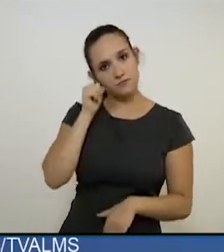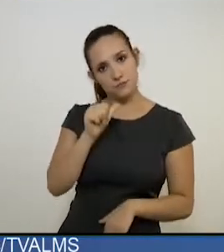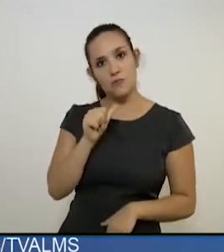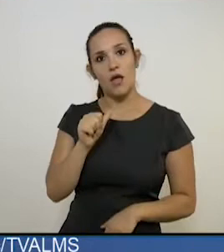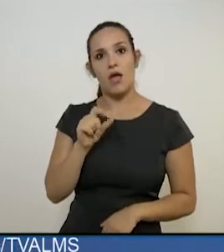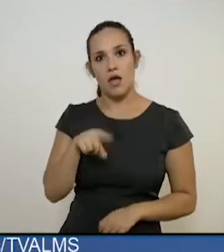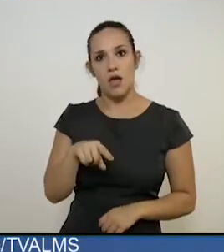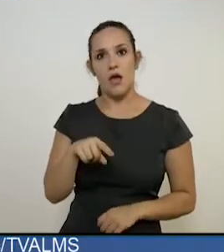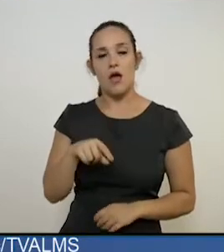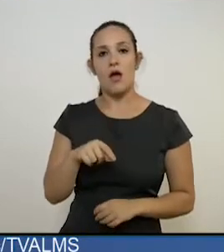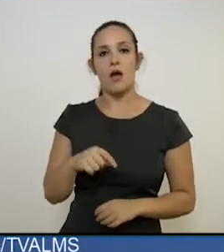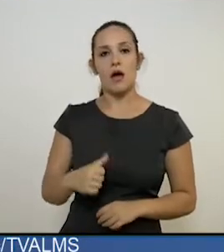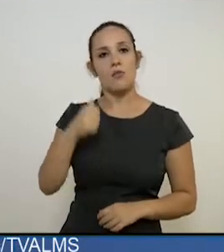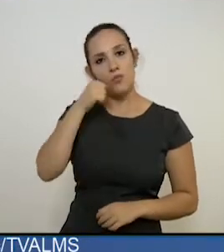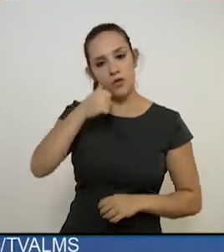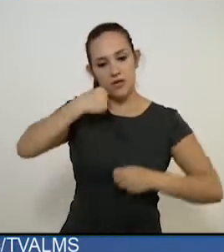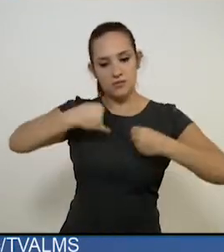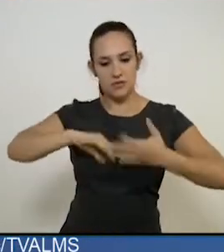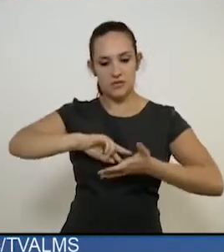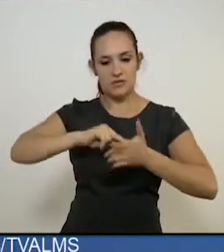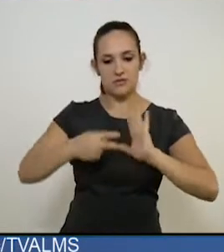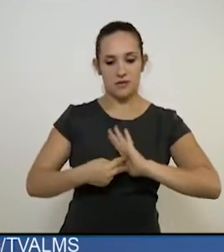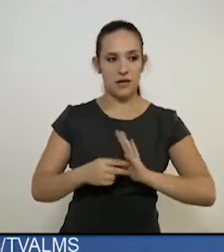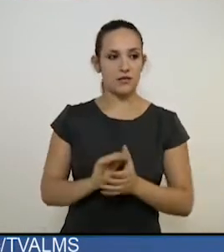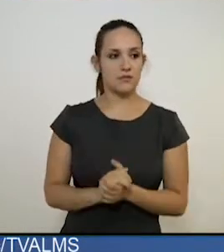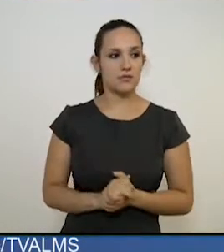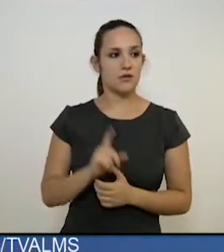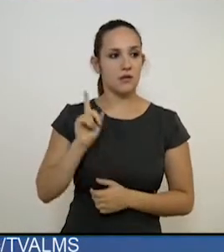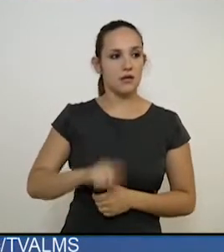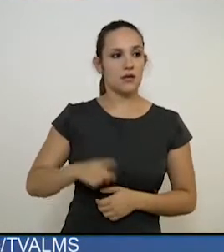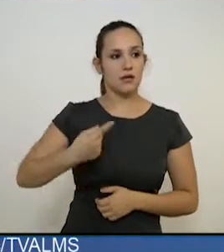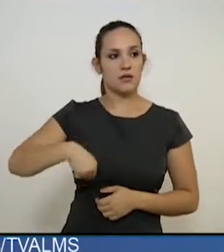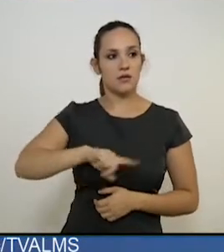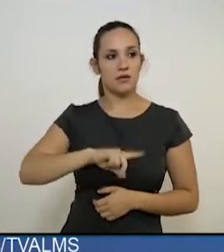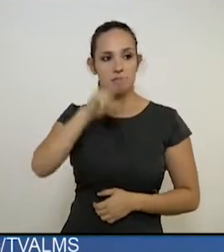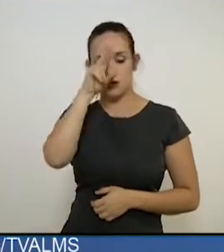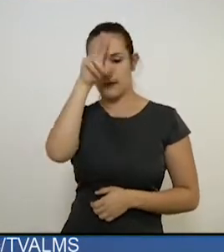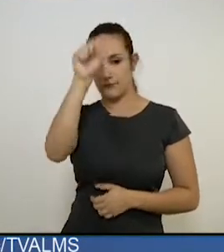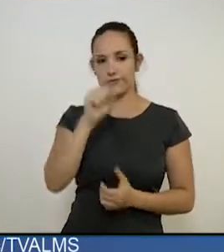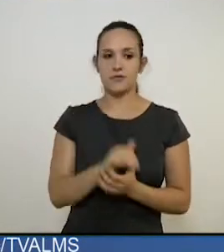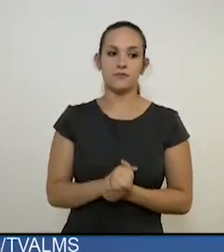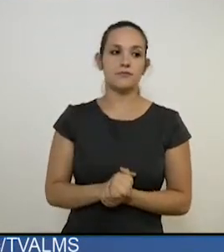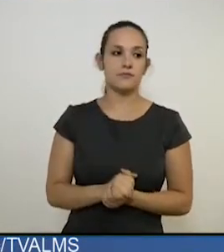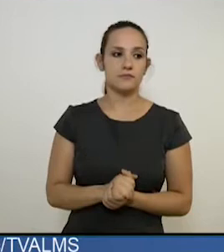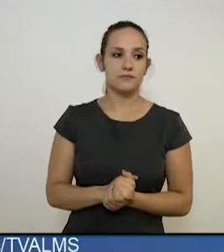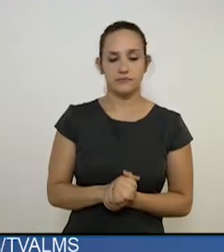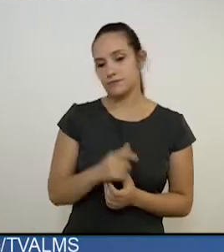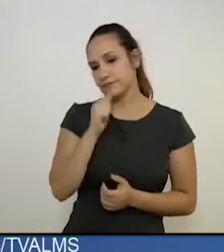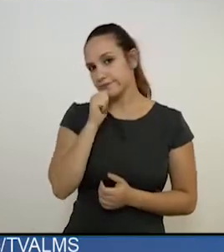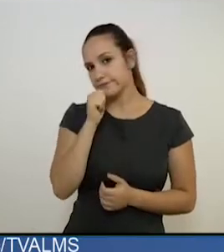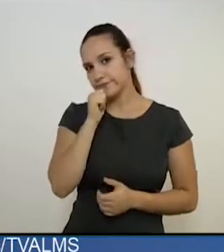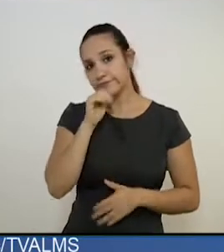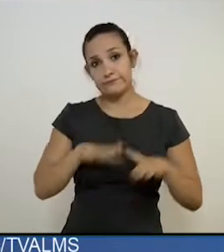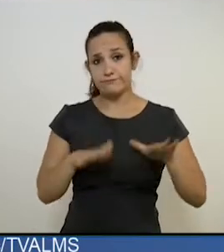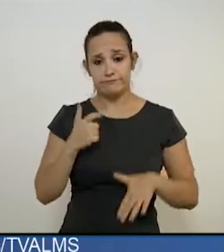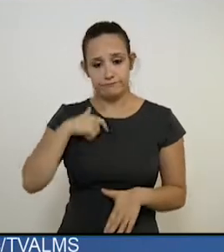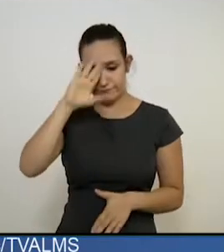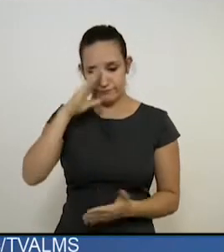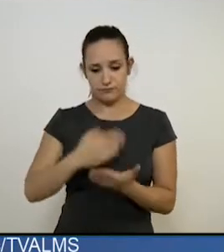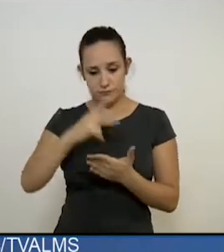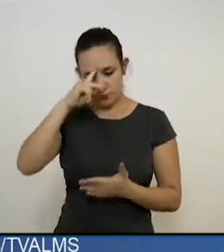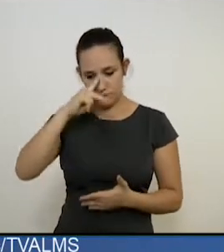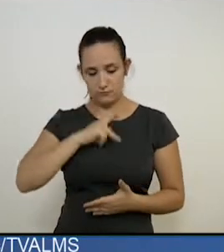que é mulher, demonstra nossa força, mesmo que muitas vezes nem nós acreditamos